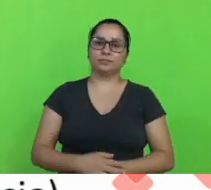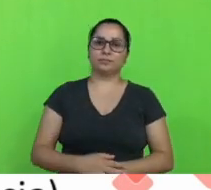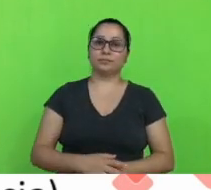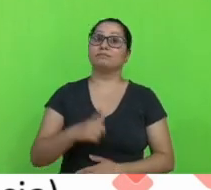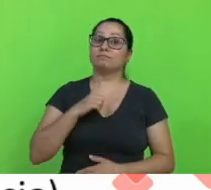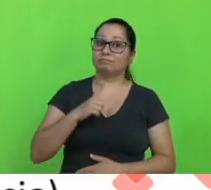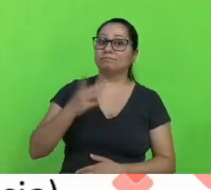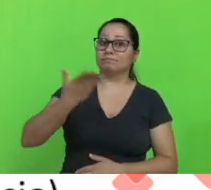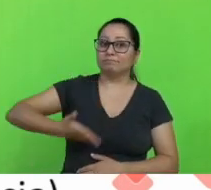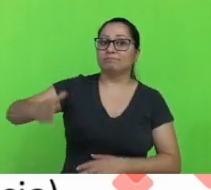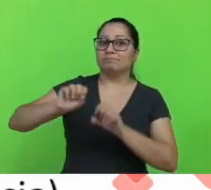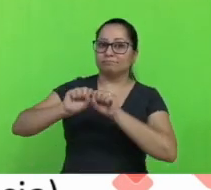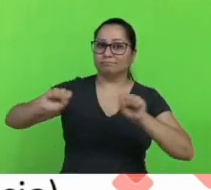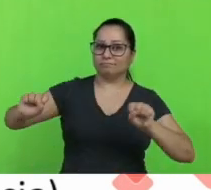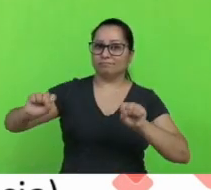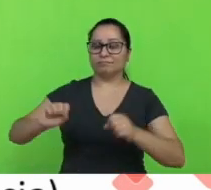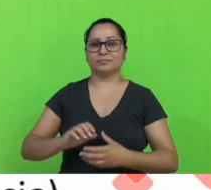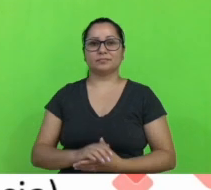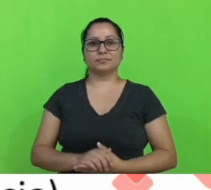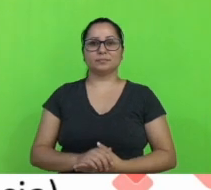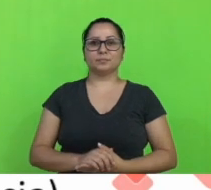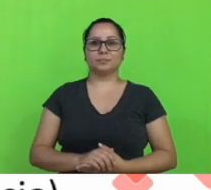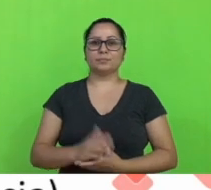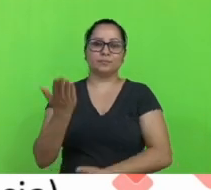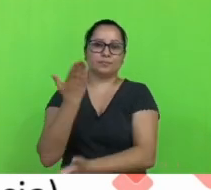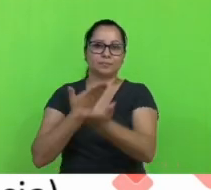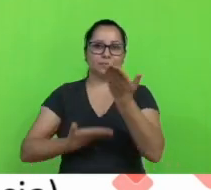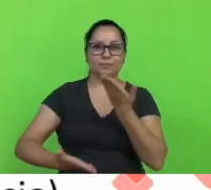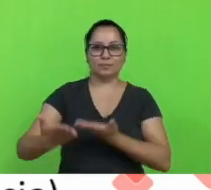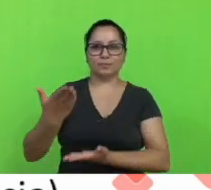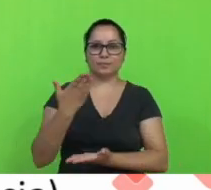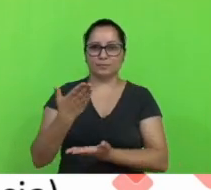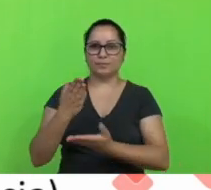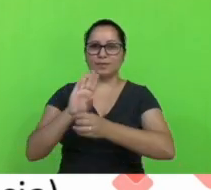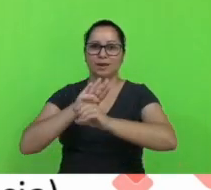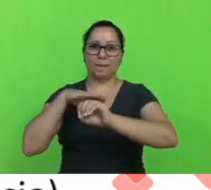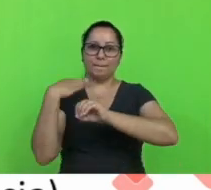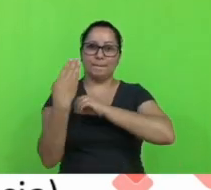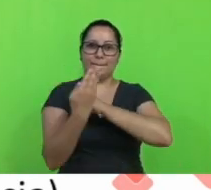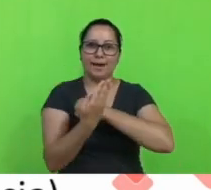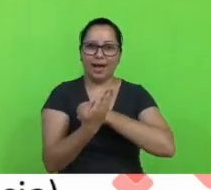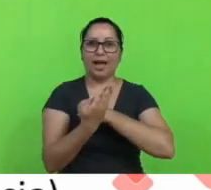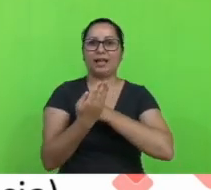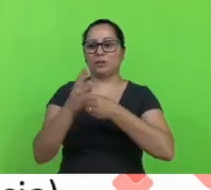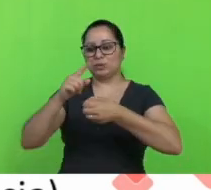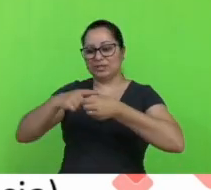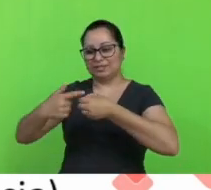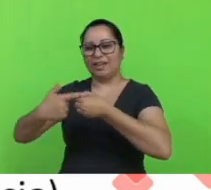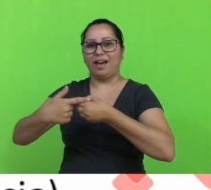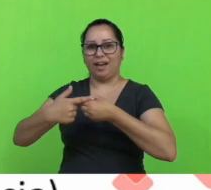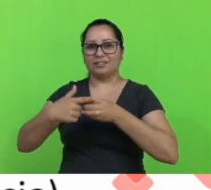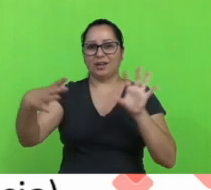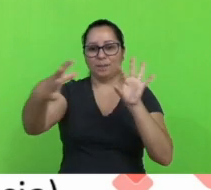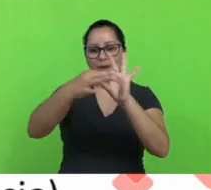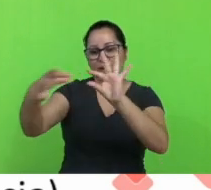provedores possuem então esse meio, né, o cabo coaxial, que é compartilhado por bairros inteiros dentro de